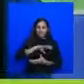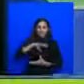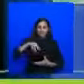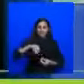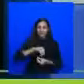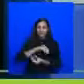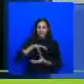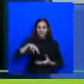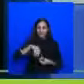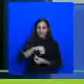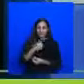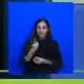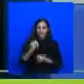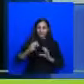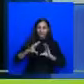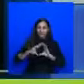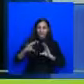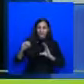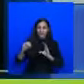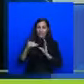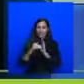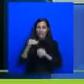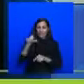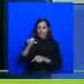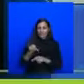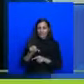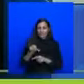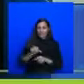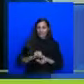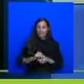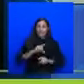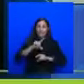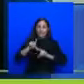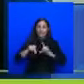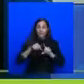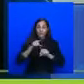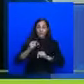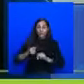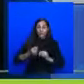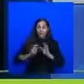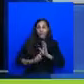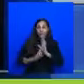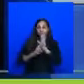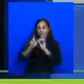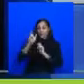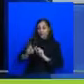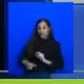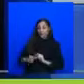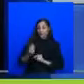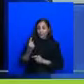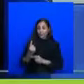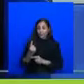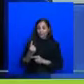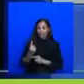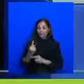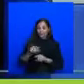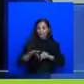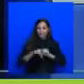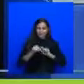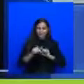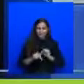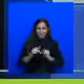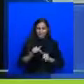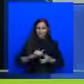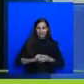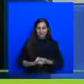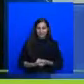Globo carregado embaralhando 10 bolas numeradas de 0 a 9. Sorteio do número correspondente à coluna número 1 do Super